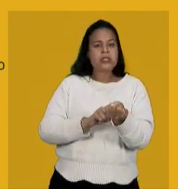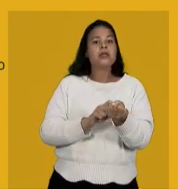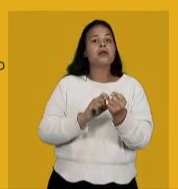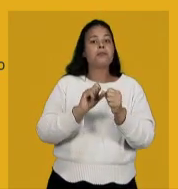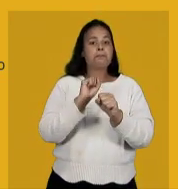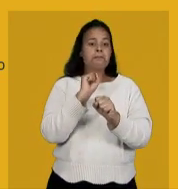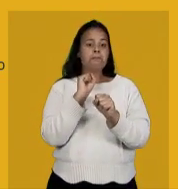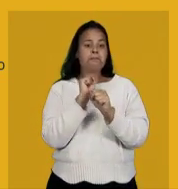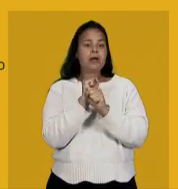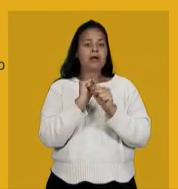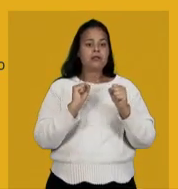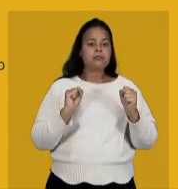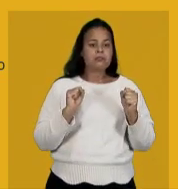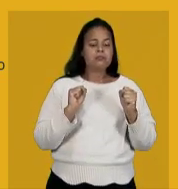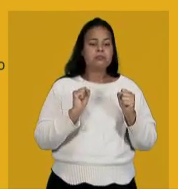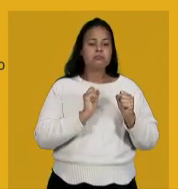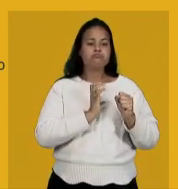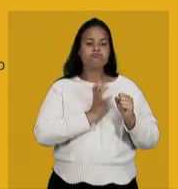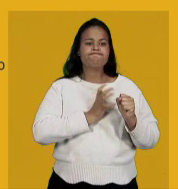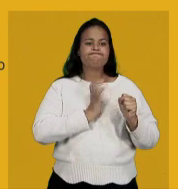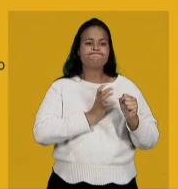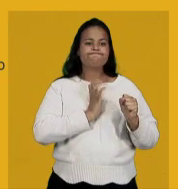distúrbio cardíaco.